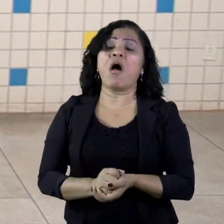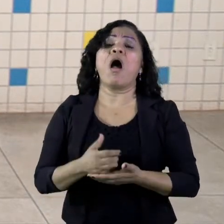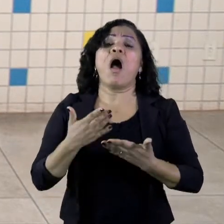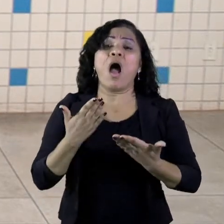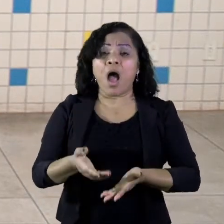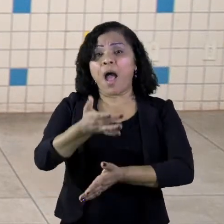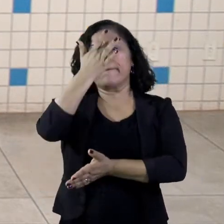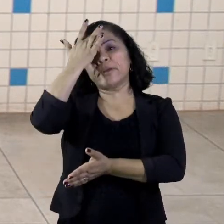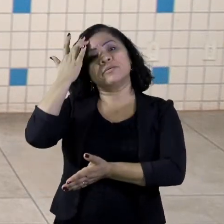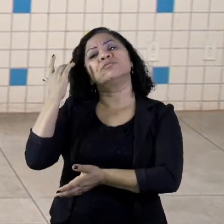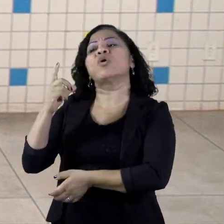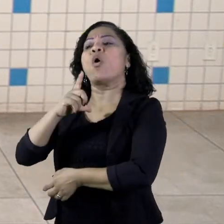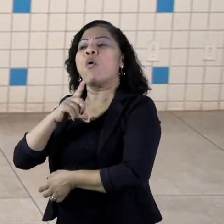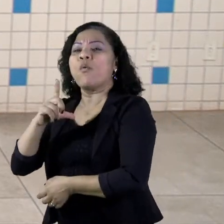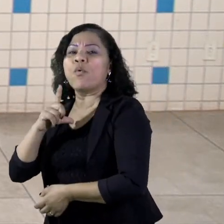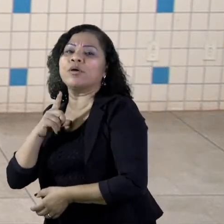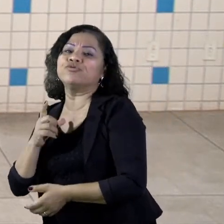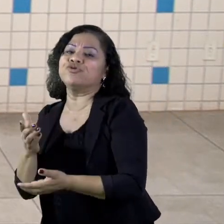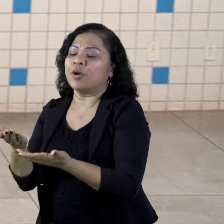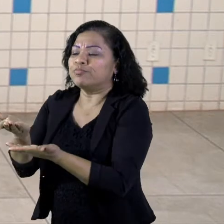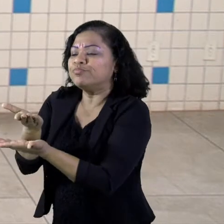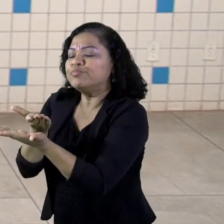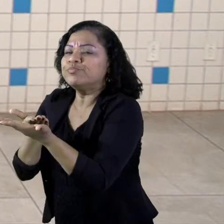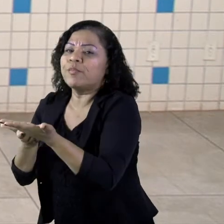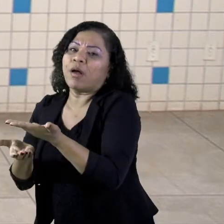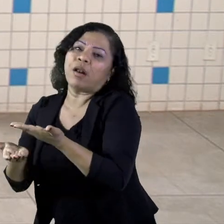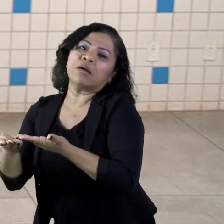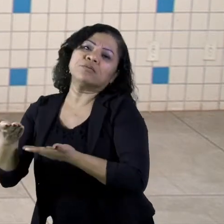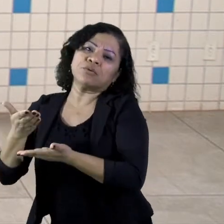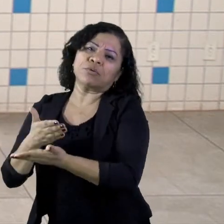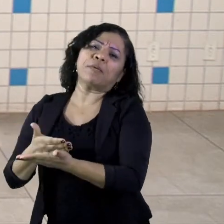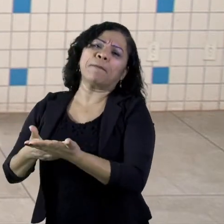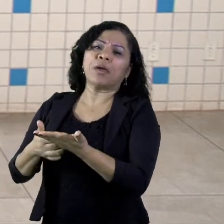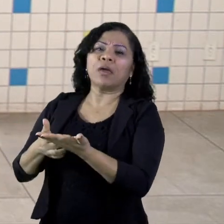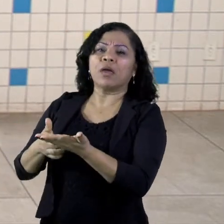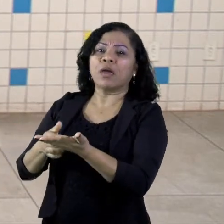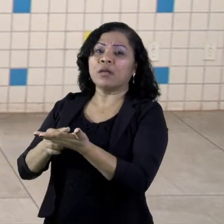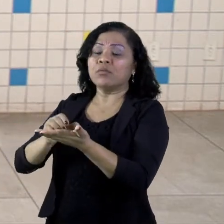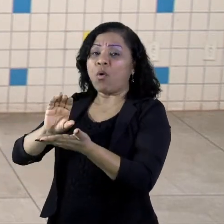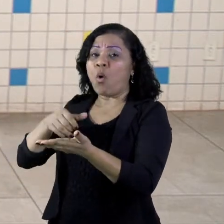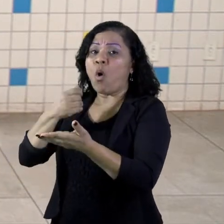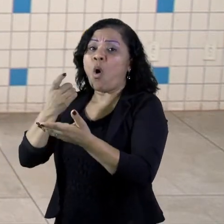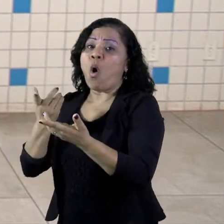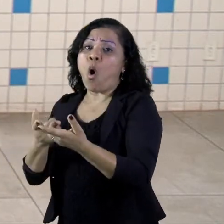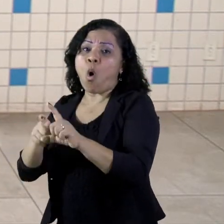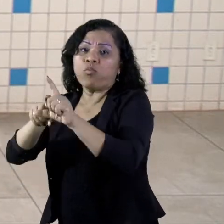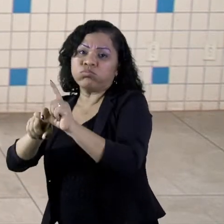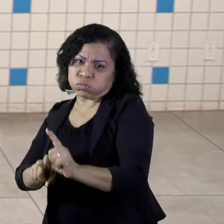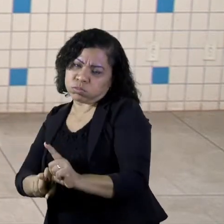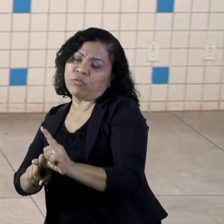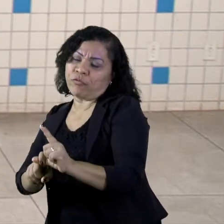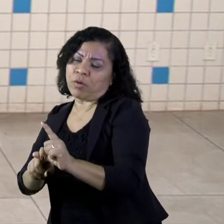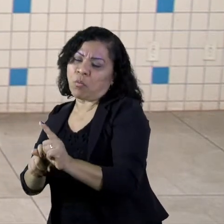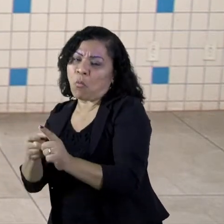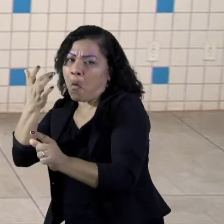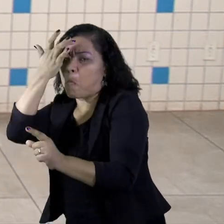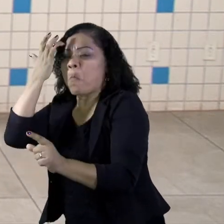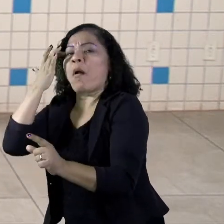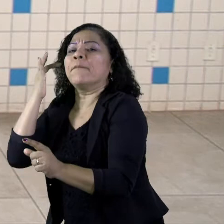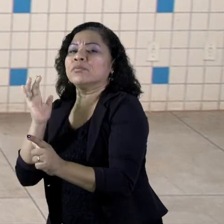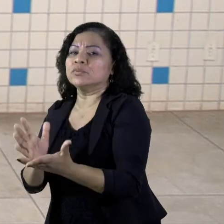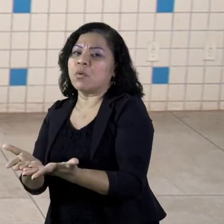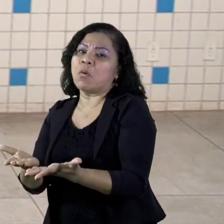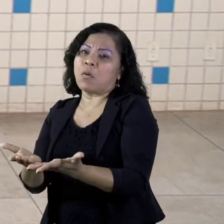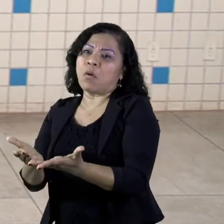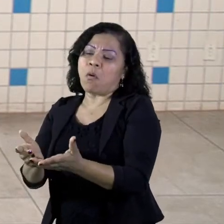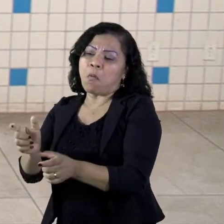ali um relacionamento ou tinha ali um vínculo com uma determinada pessoa ou